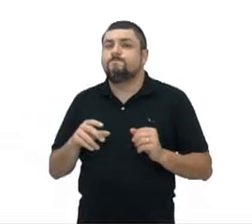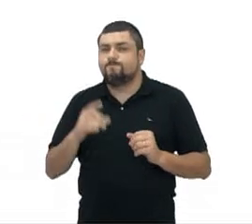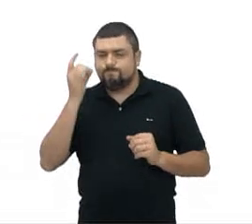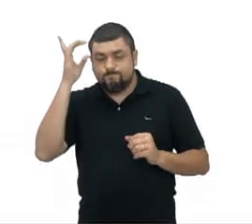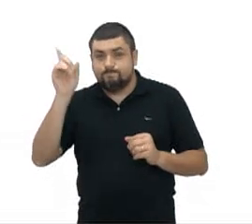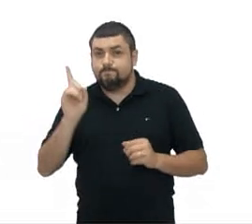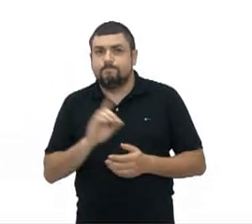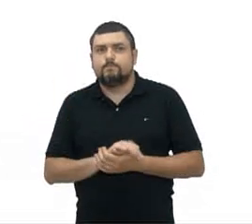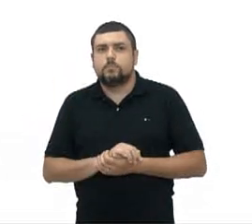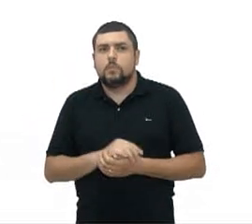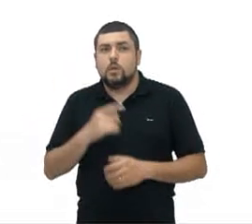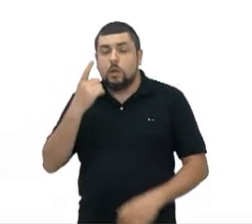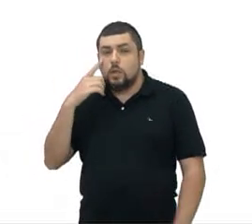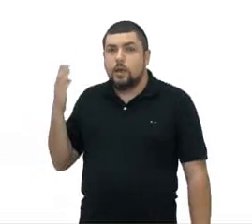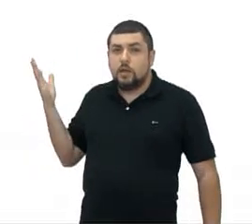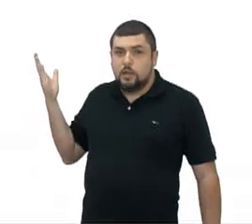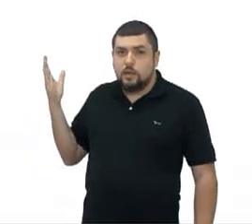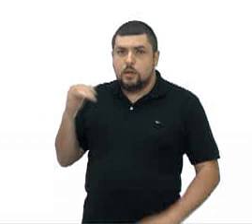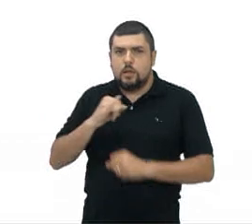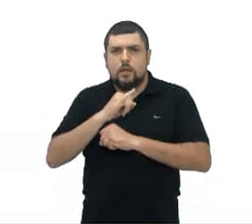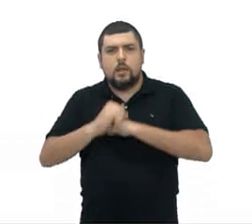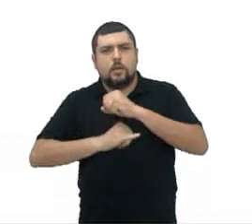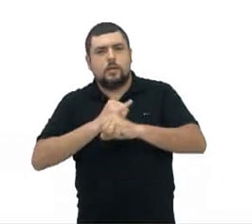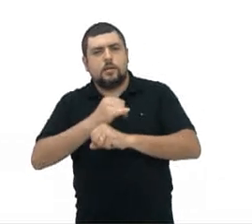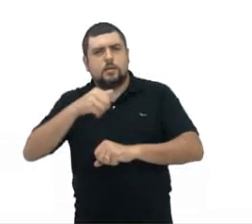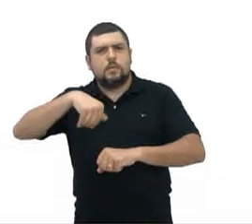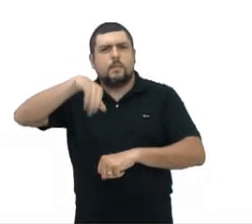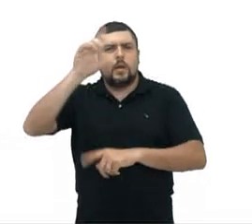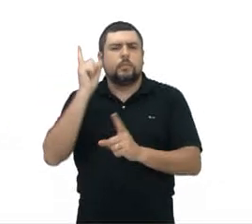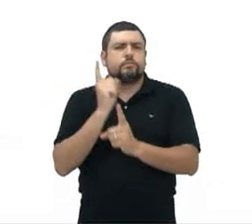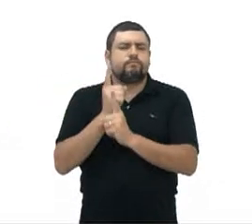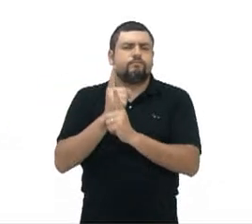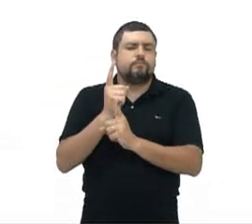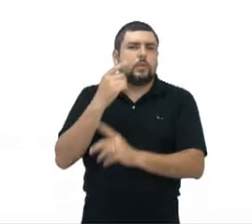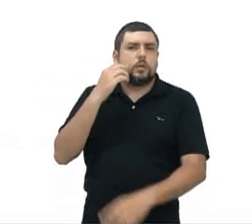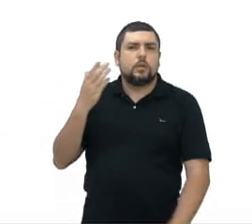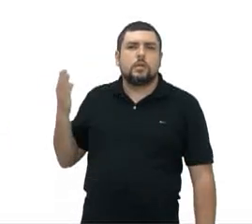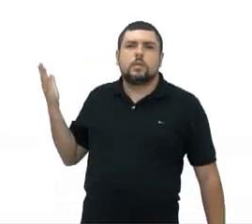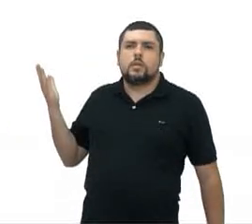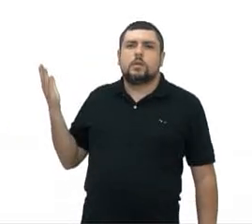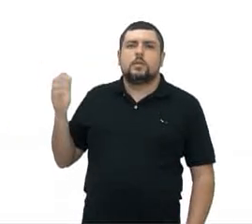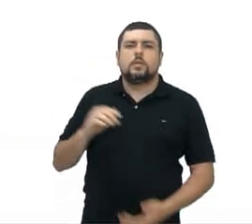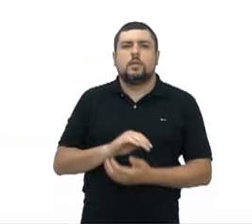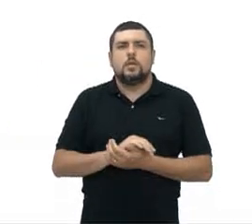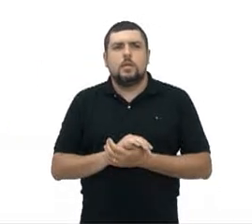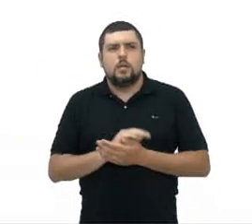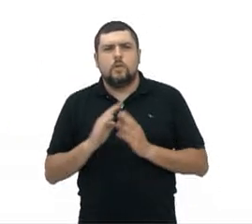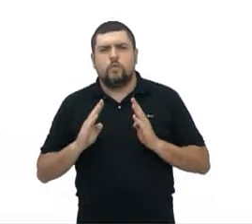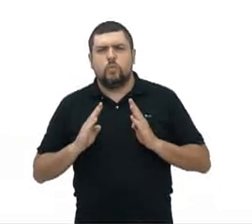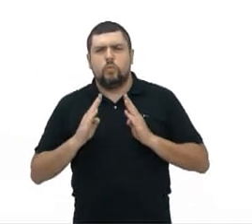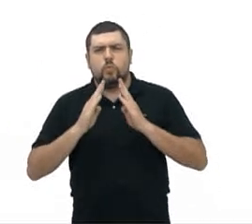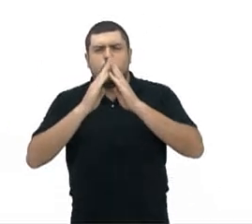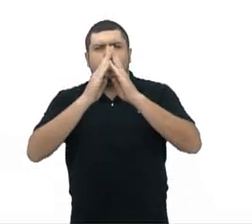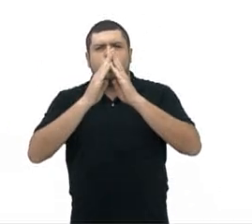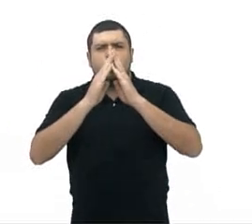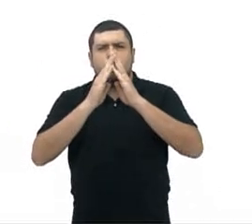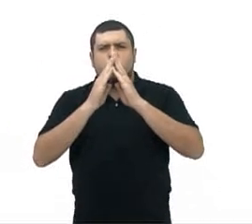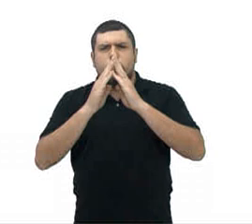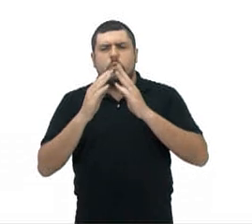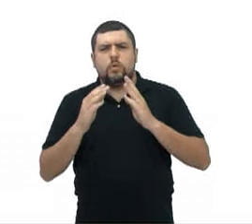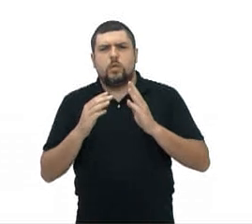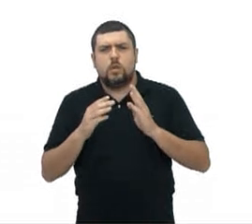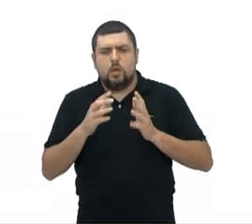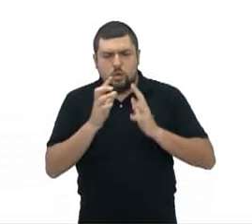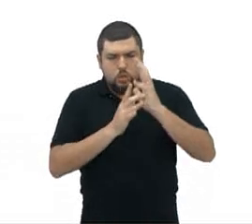mais popularizadas na internet, né, com pirâmides assim em perfeito estado. No século II, depois de Cristo,